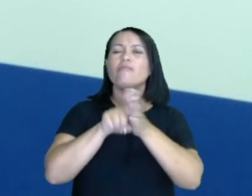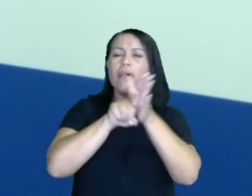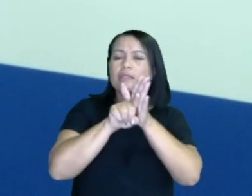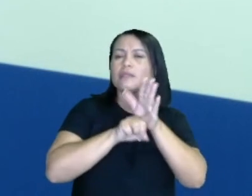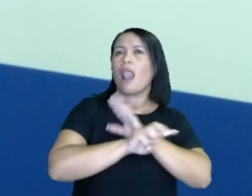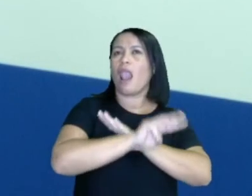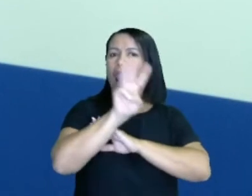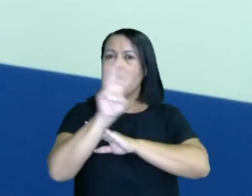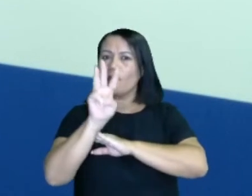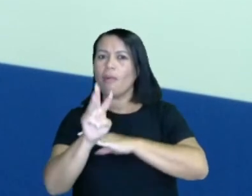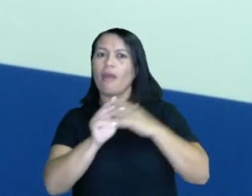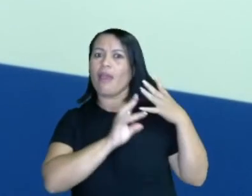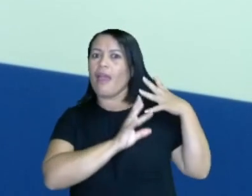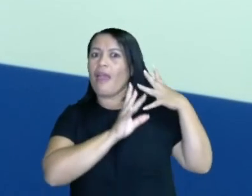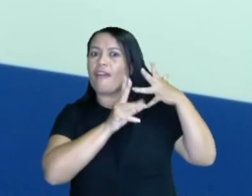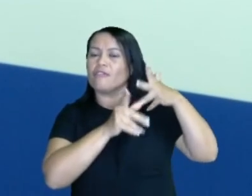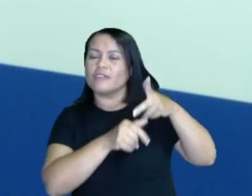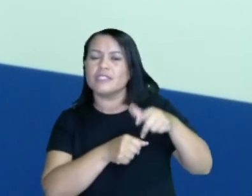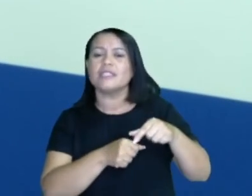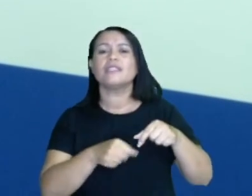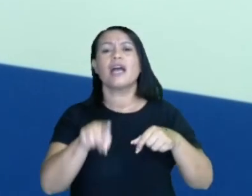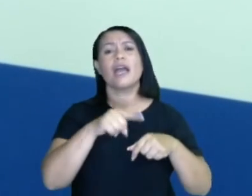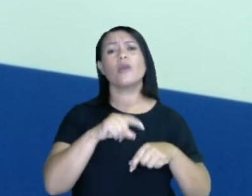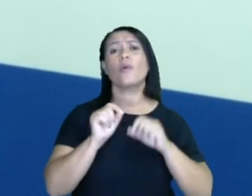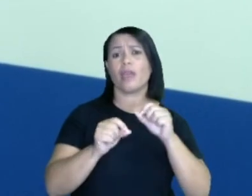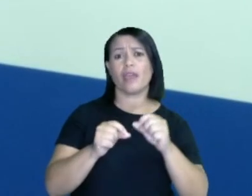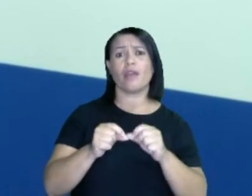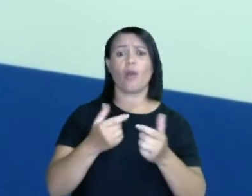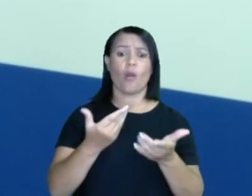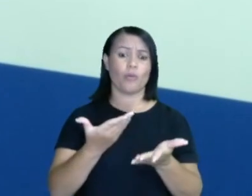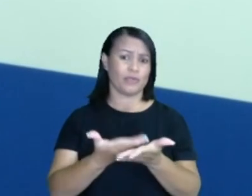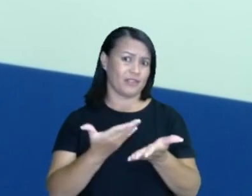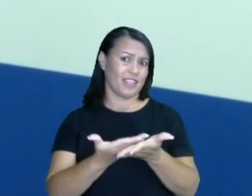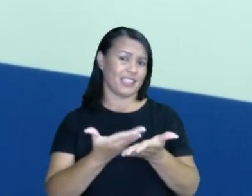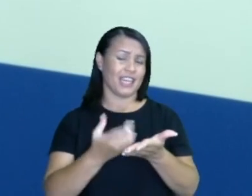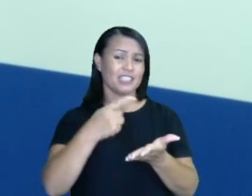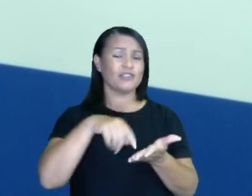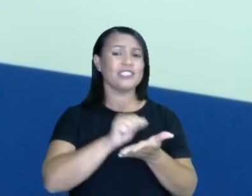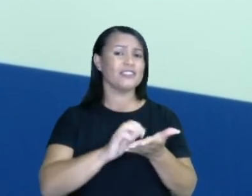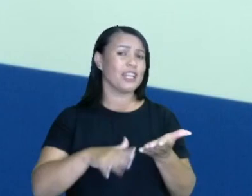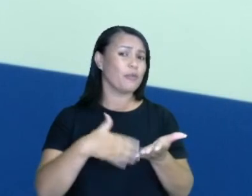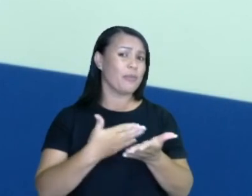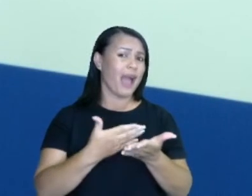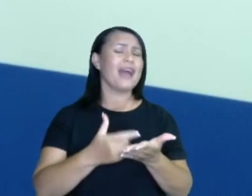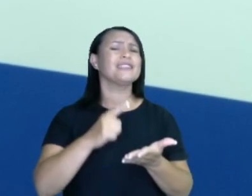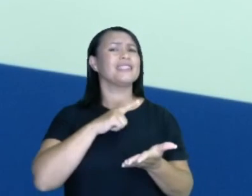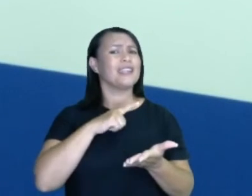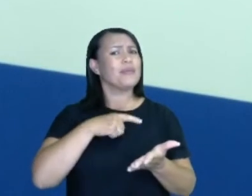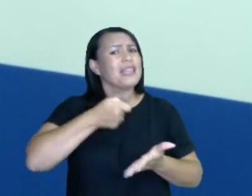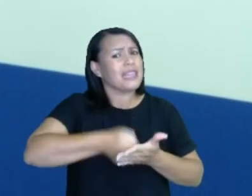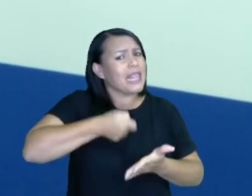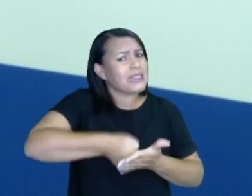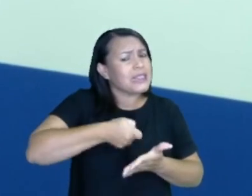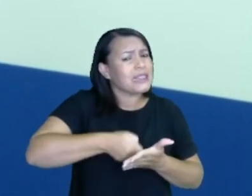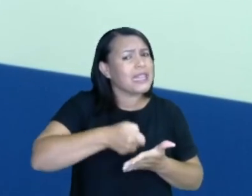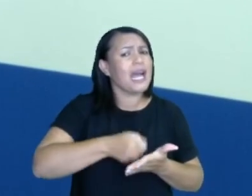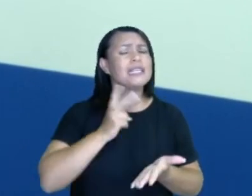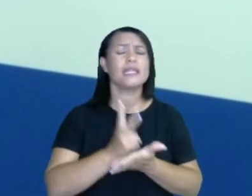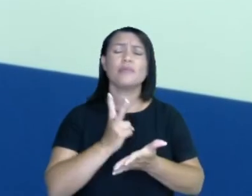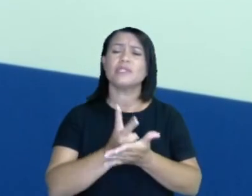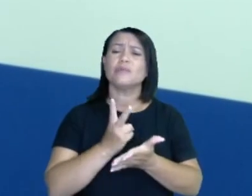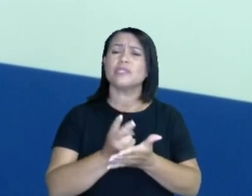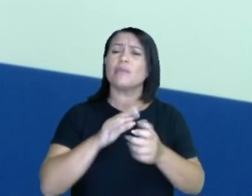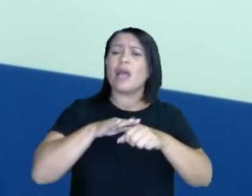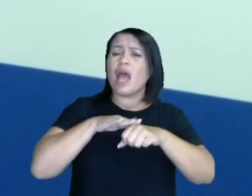que vocês possam revisar. E como lição de casa, né, como atividade para casa, tenta todo dia, no final do